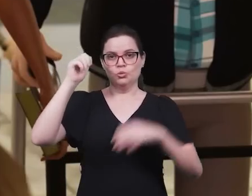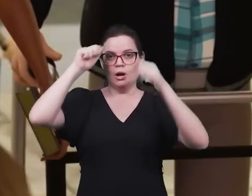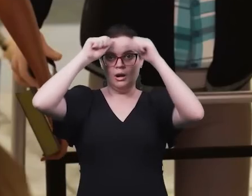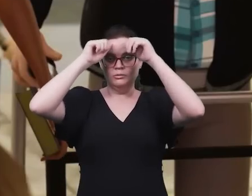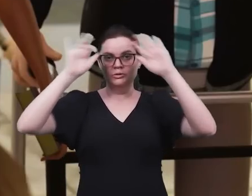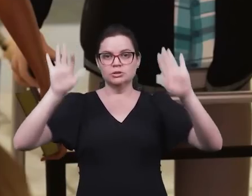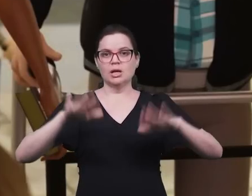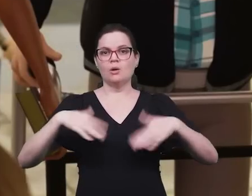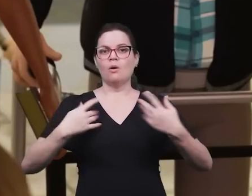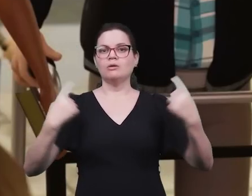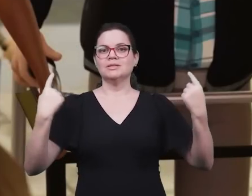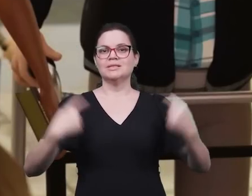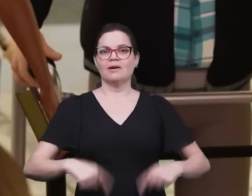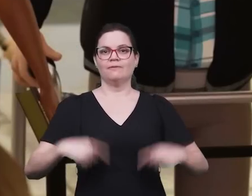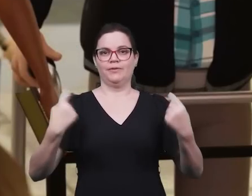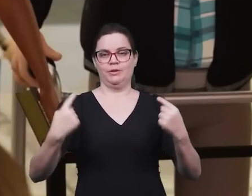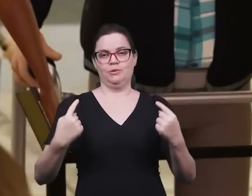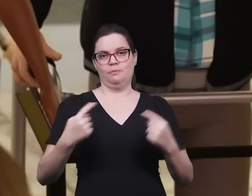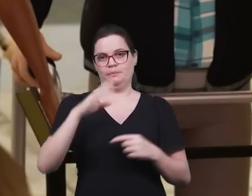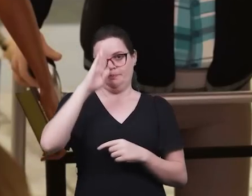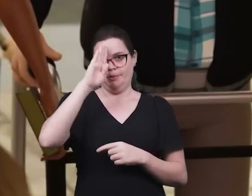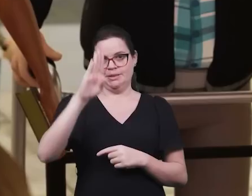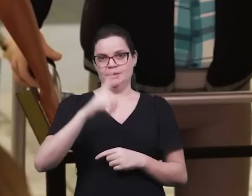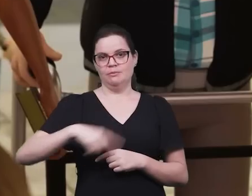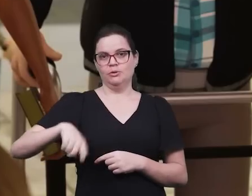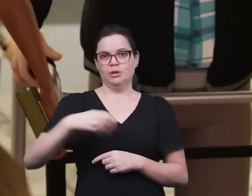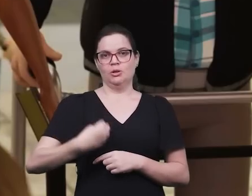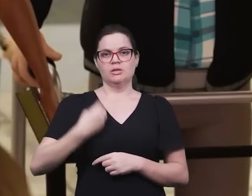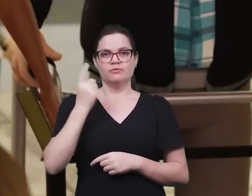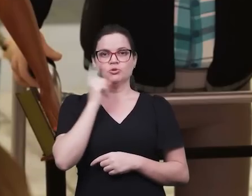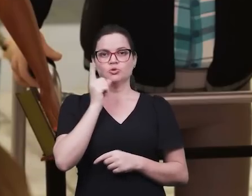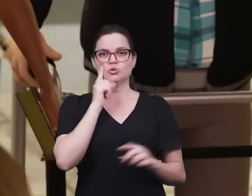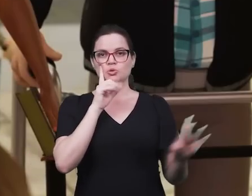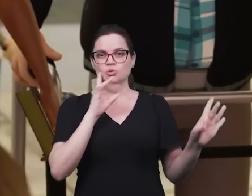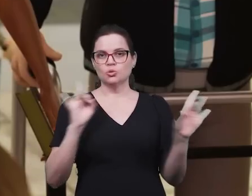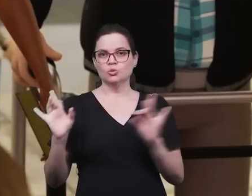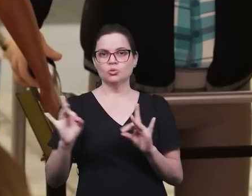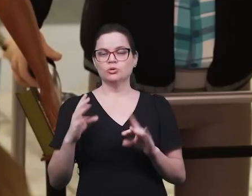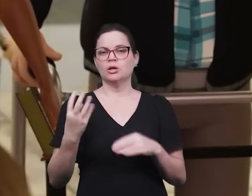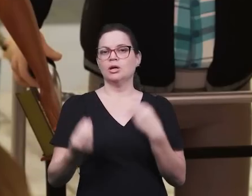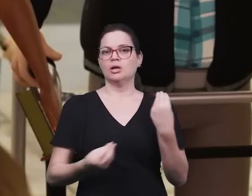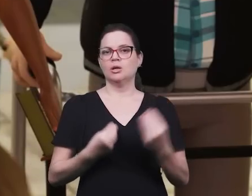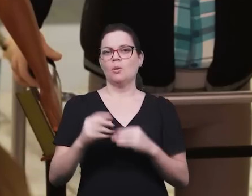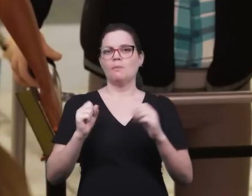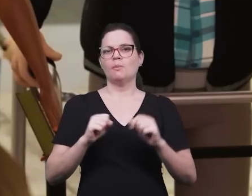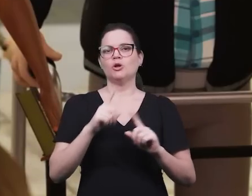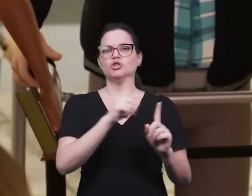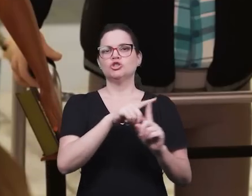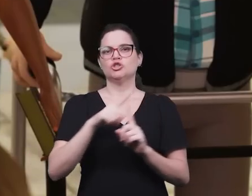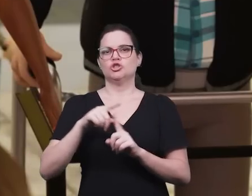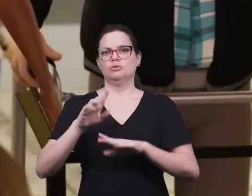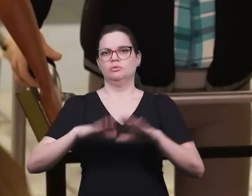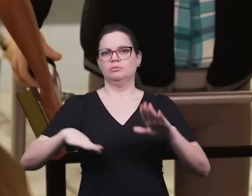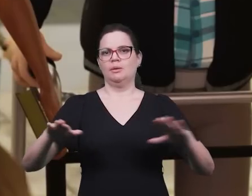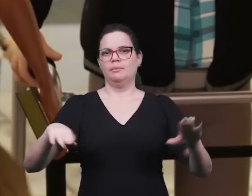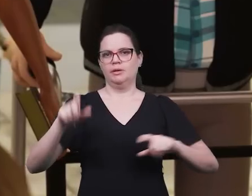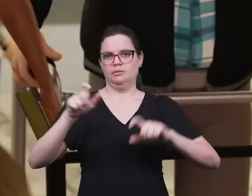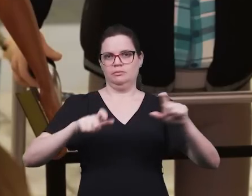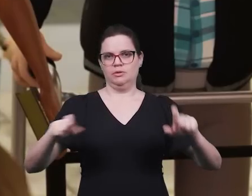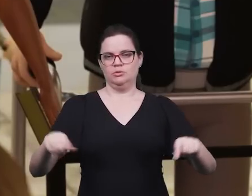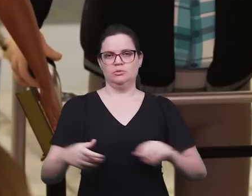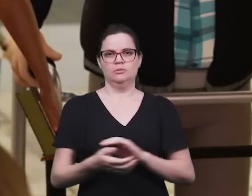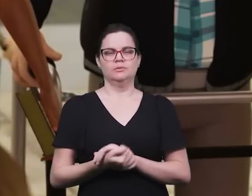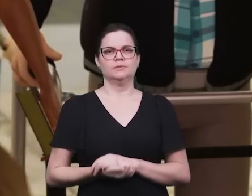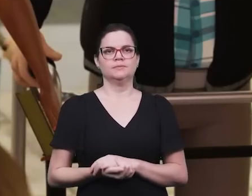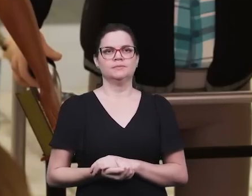com autismo enfrentam na vida cotidiana e como esses desafios podem variar entre indivíduos?